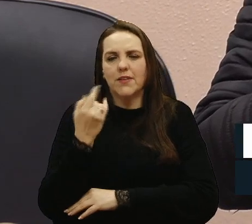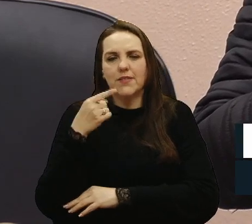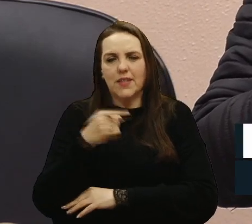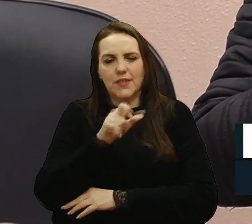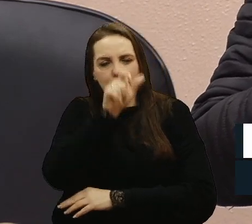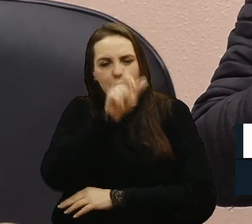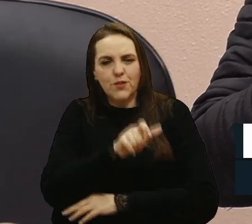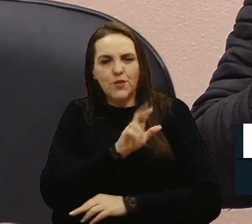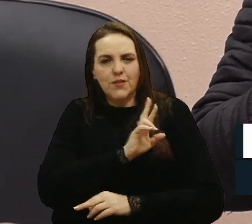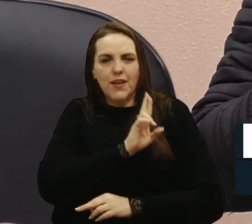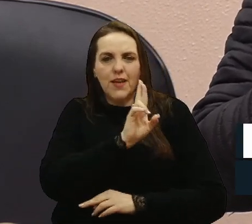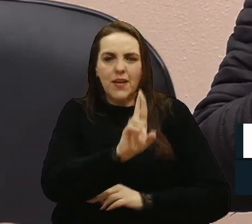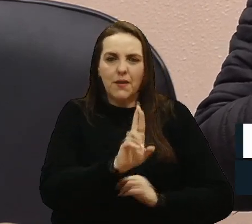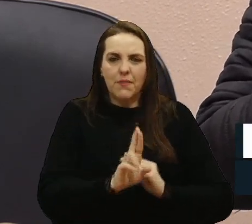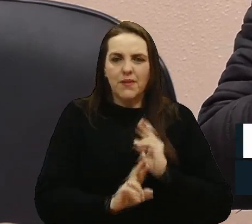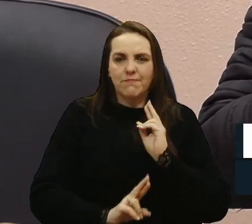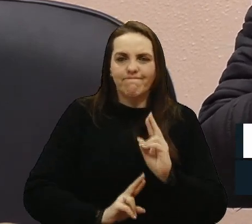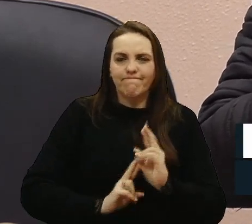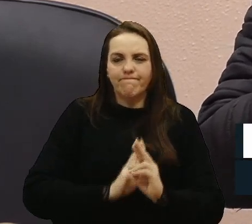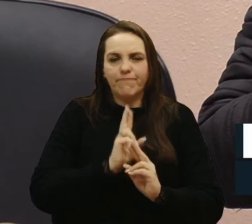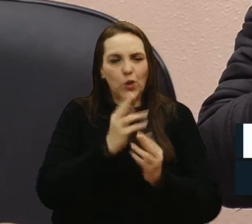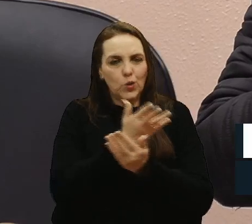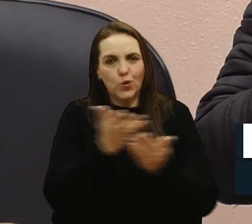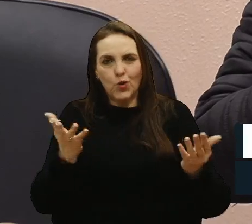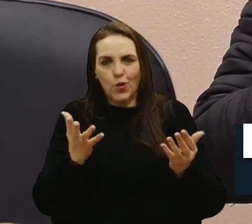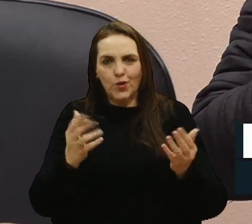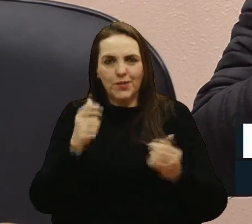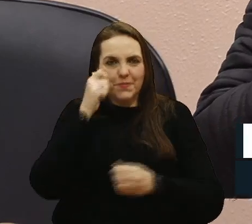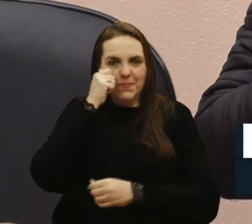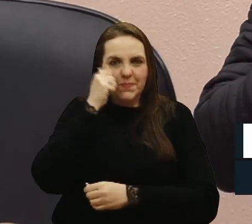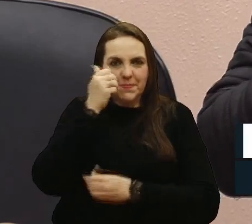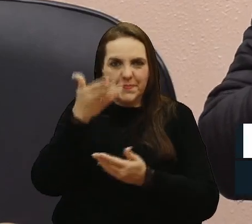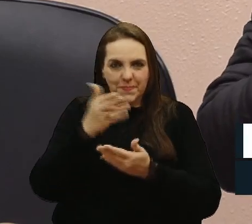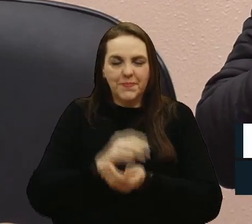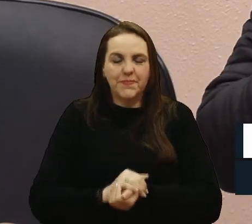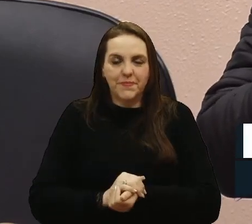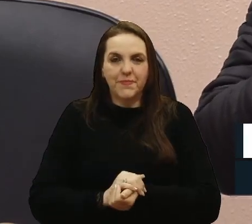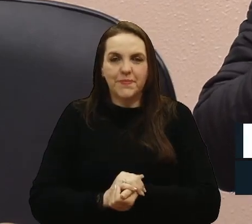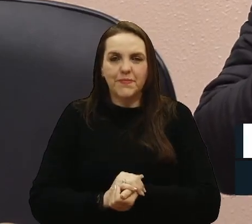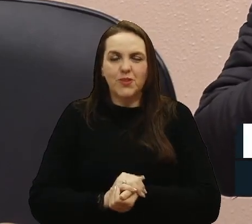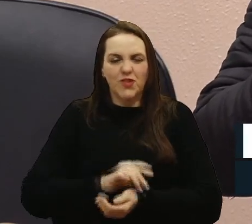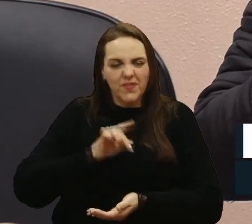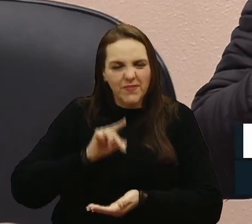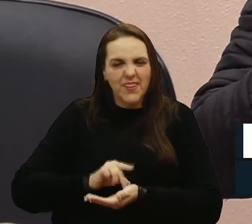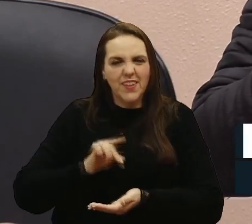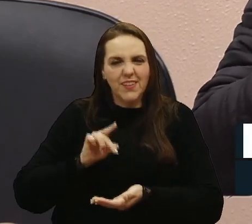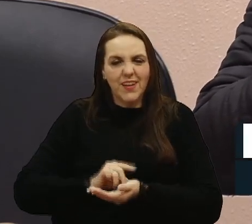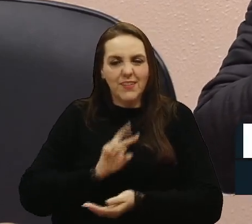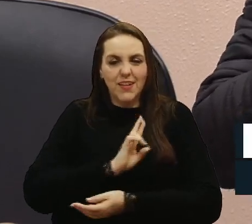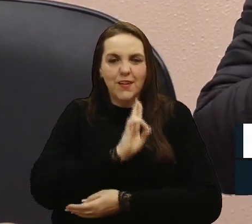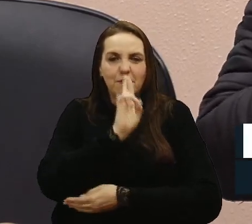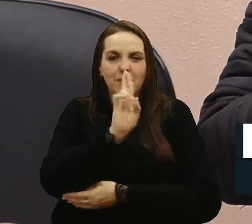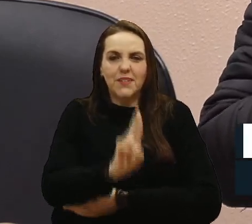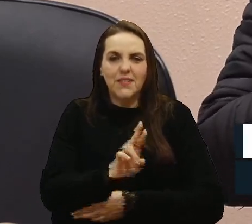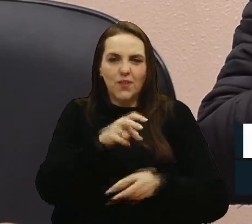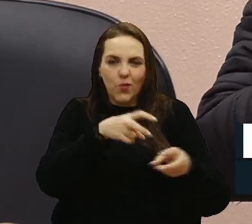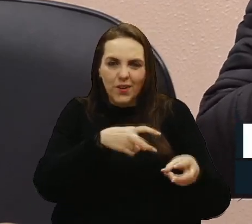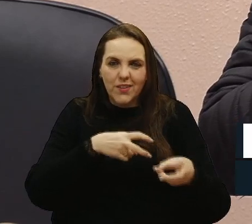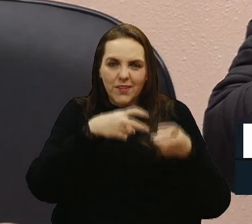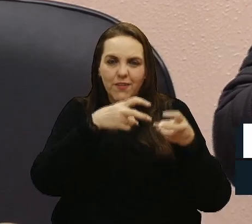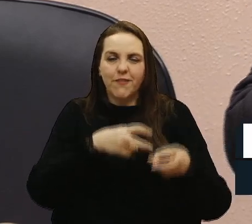representação de todos os senhores e senhoras aqui presentes, que bem nos representa o interior. O